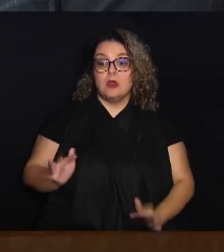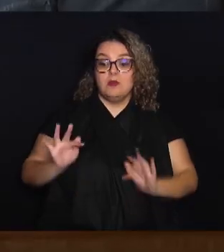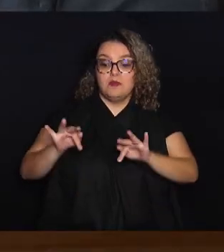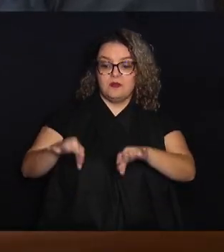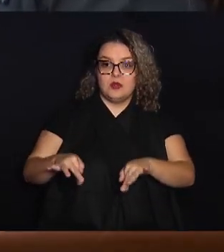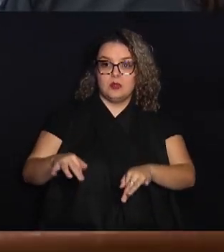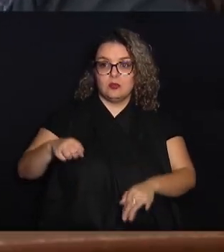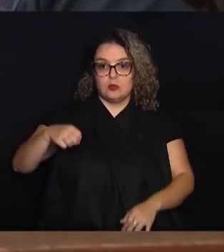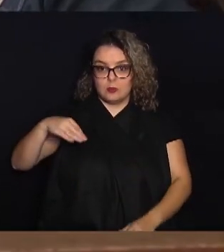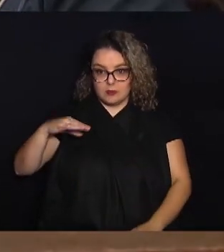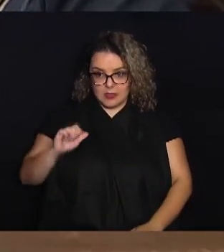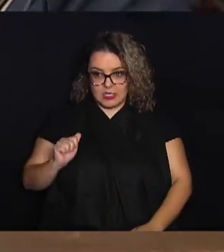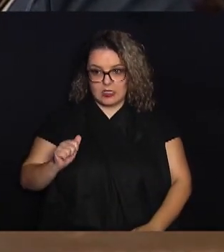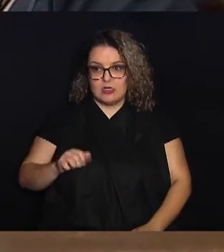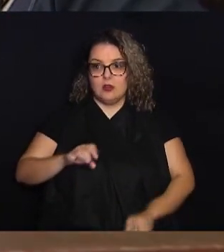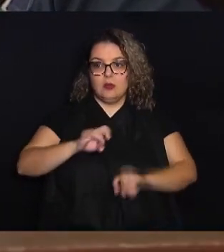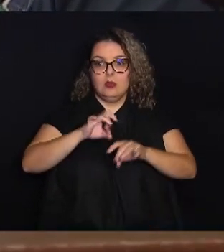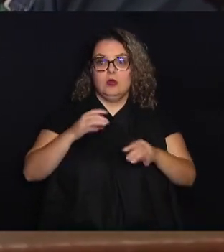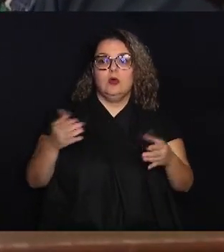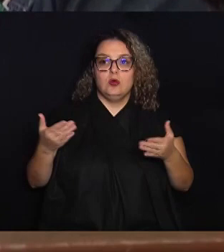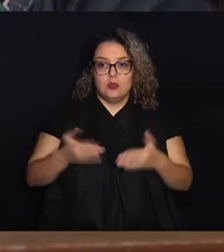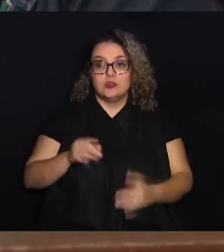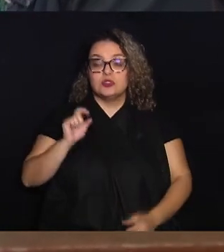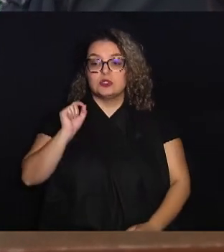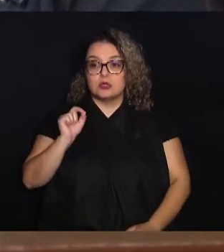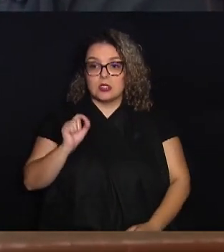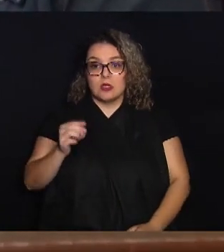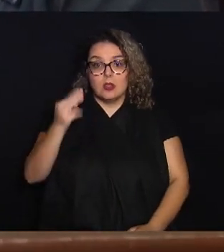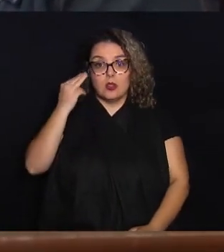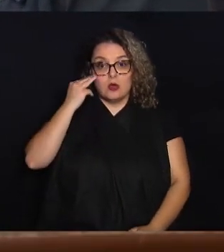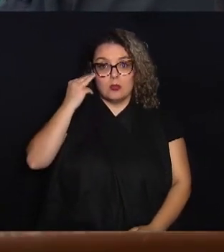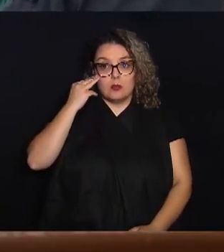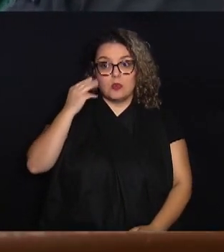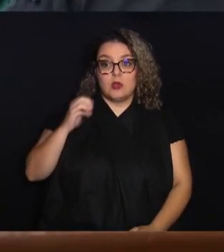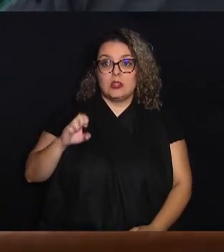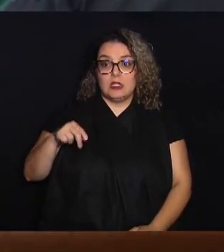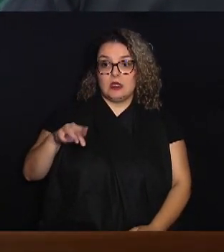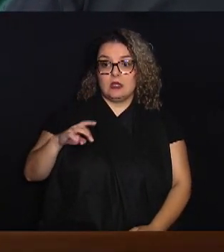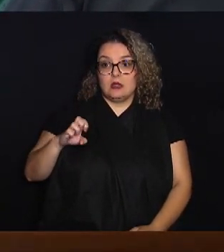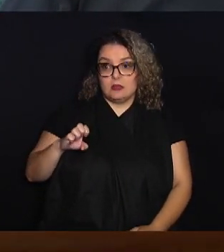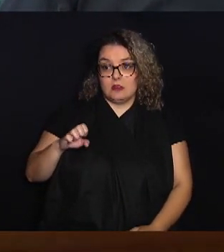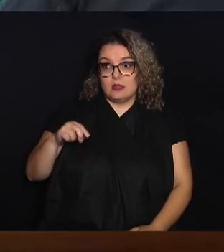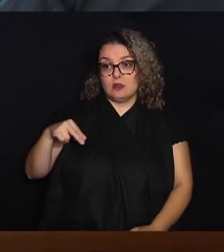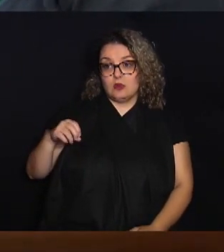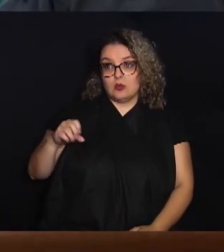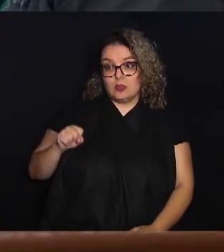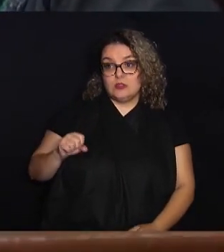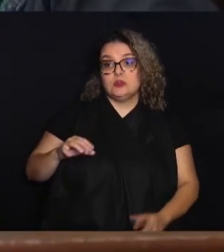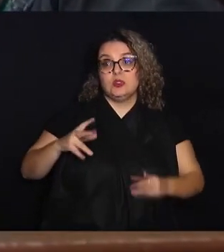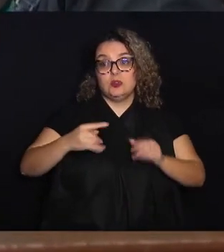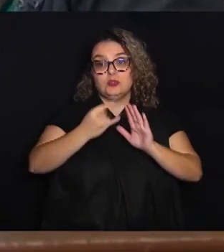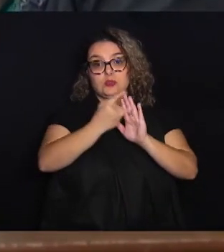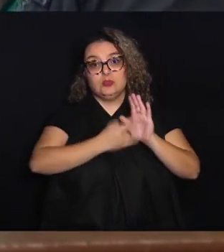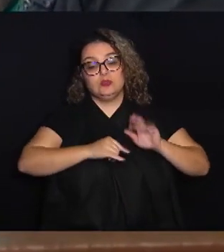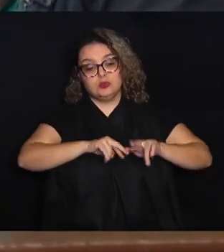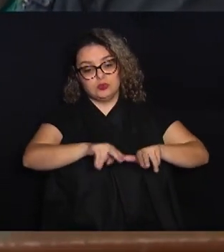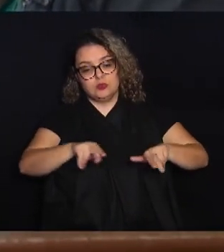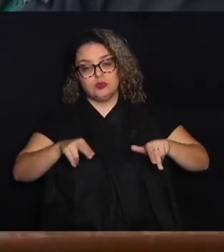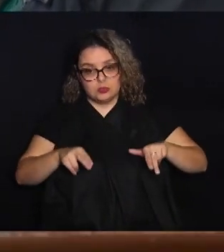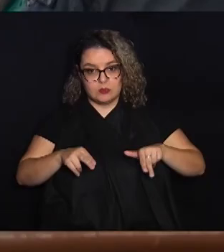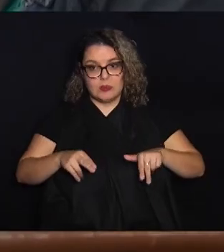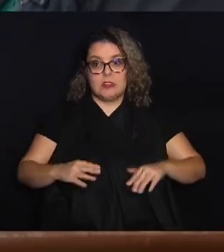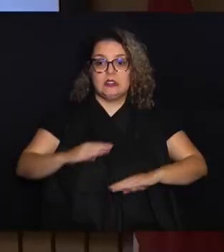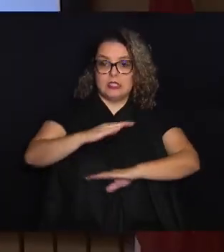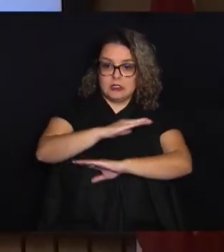finalização do Meca Online hoje, que é Memórias Entre Nós. Então, todo o documento os documentos da